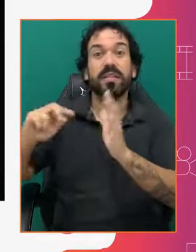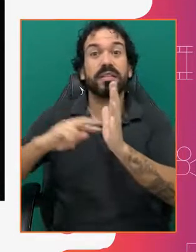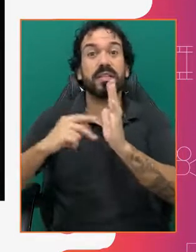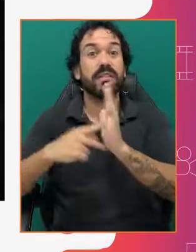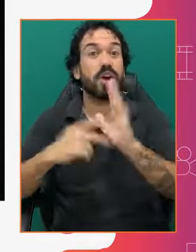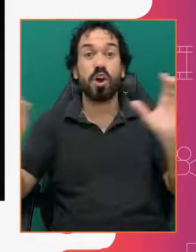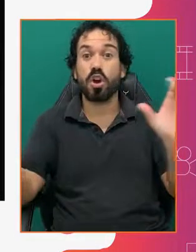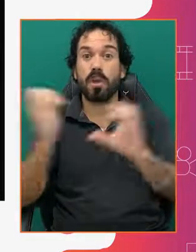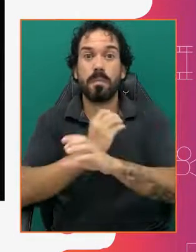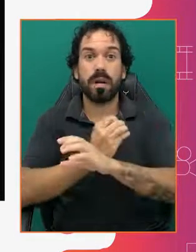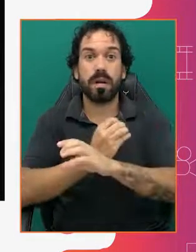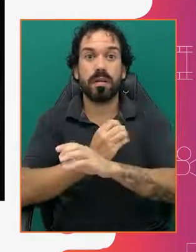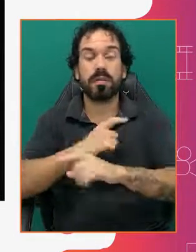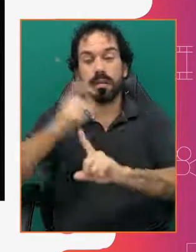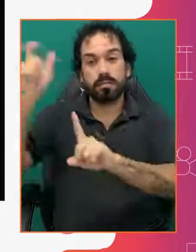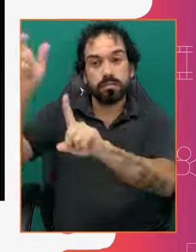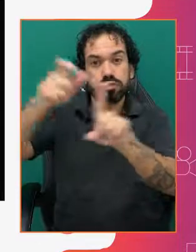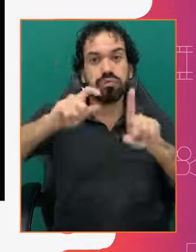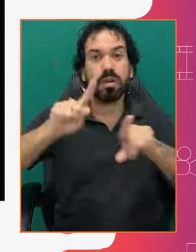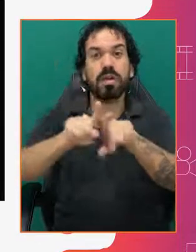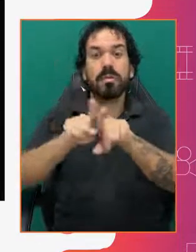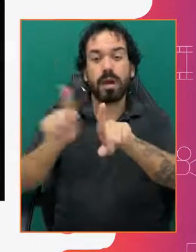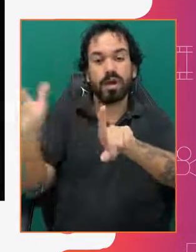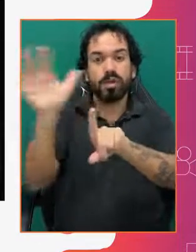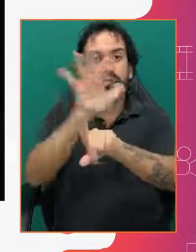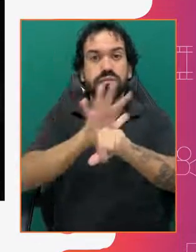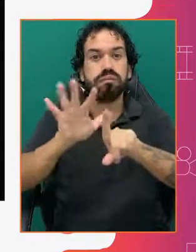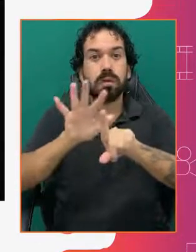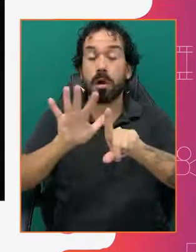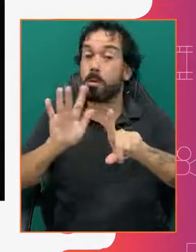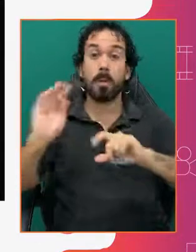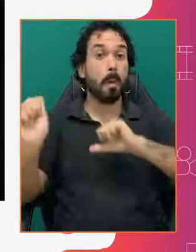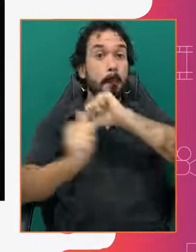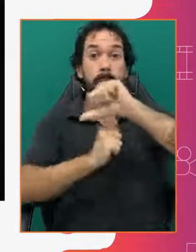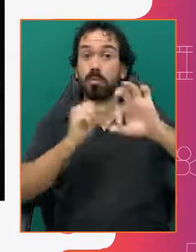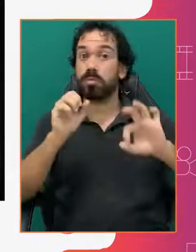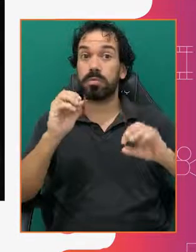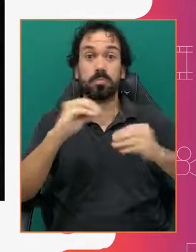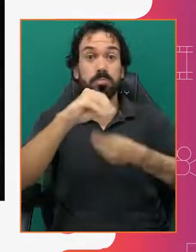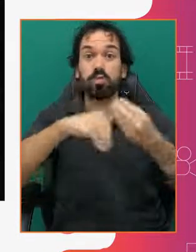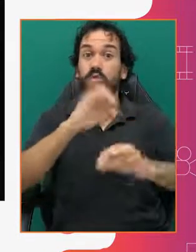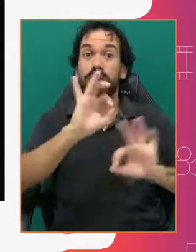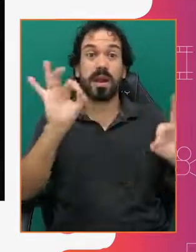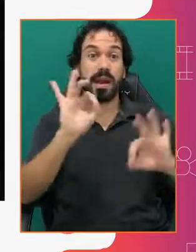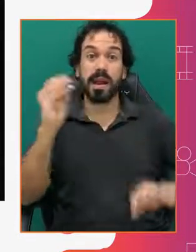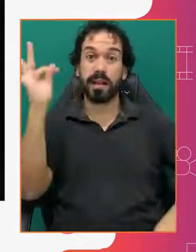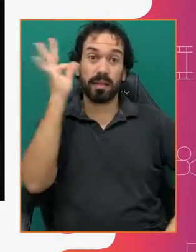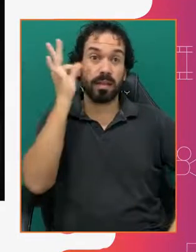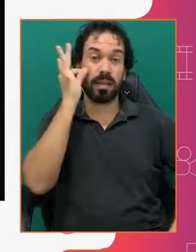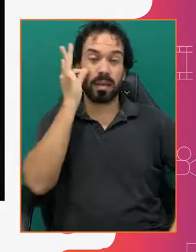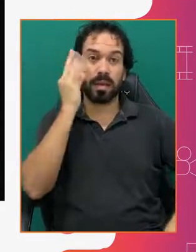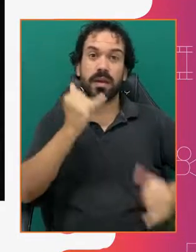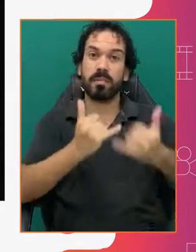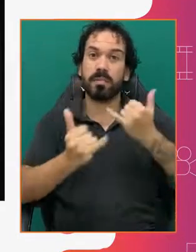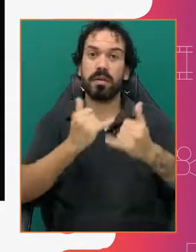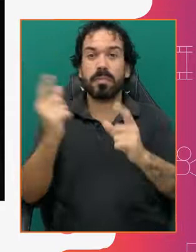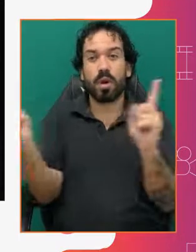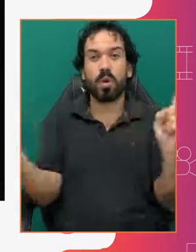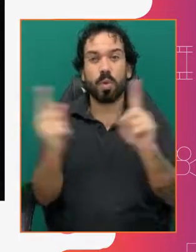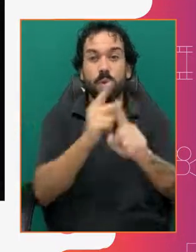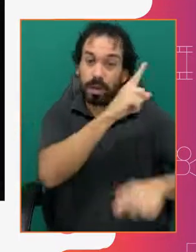com personagens e até com cenário, sem nem misturar técnicas, que é o que acontece com o